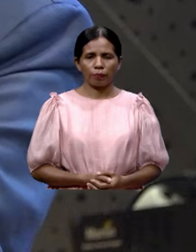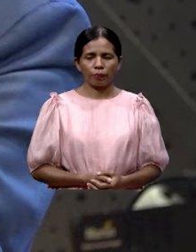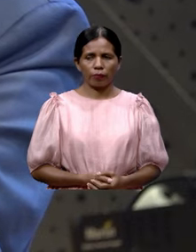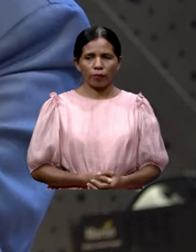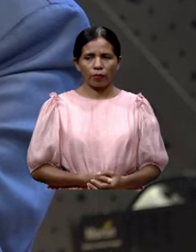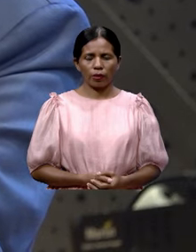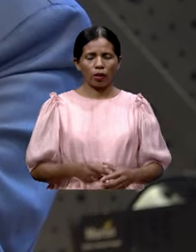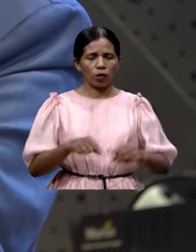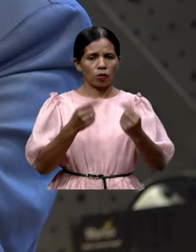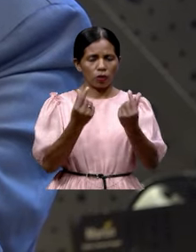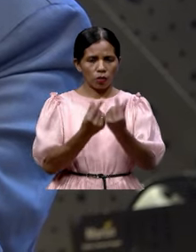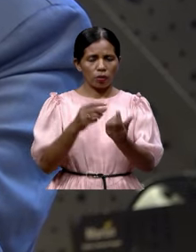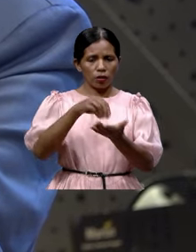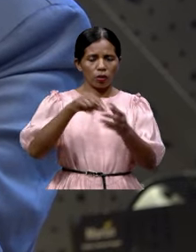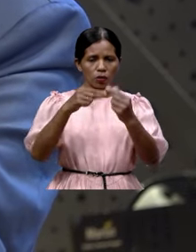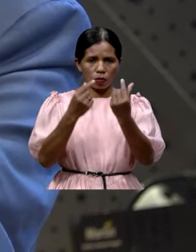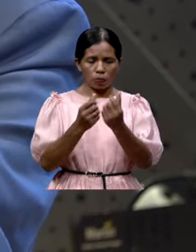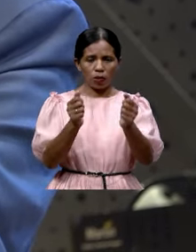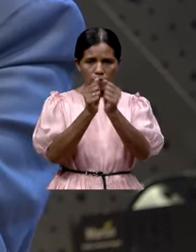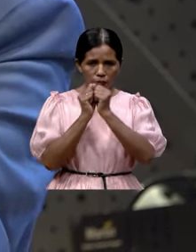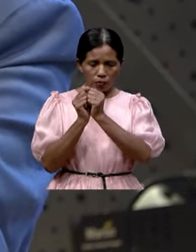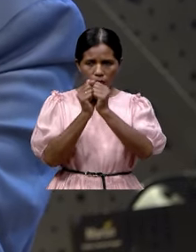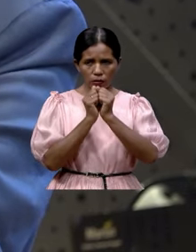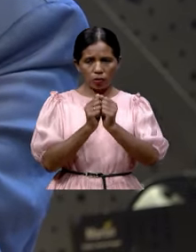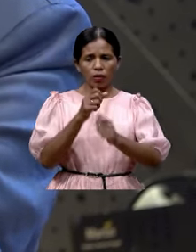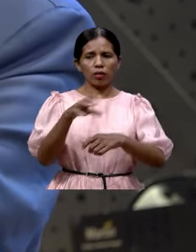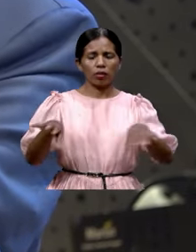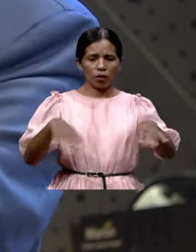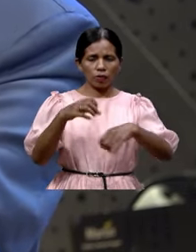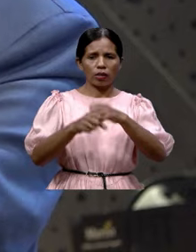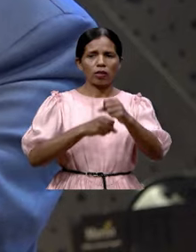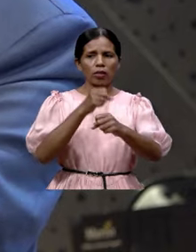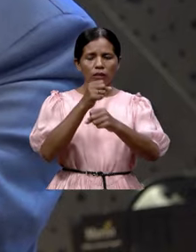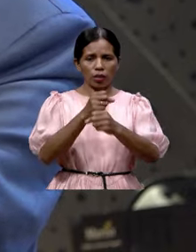tau equipa ida moto, servicio ia tinahito ne lara,